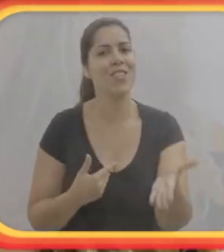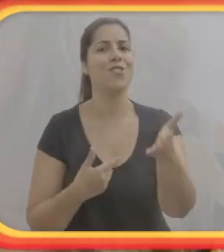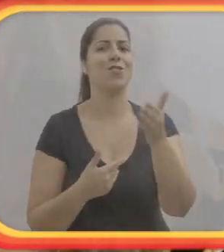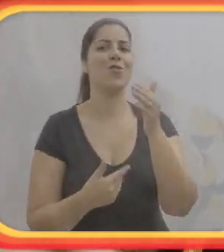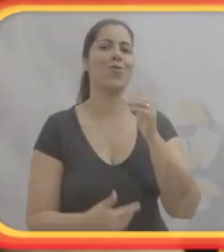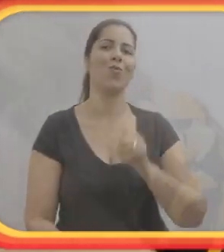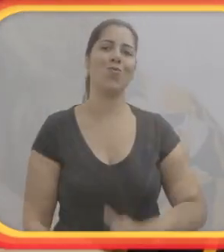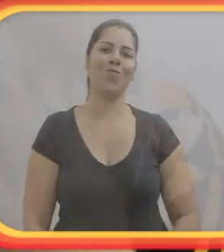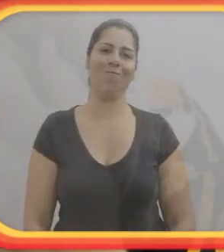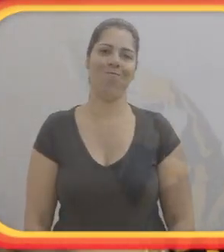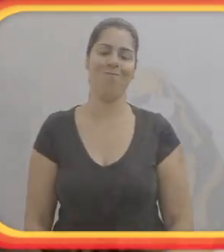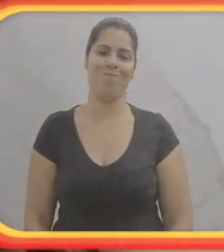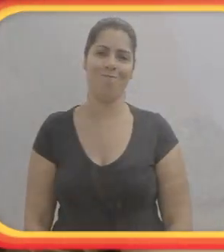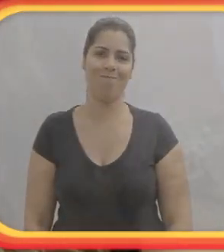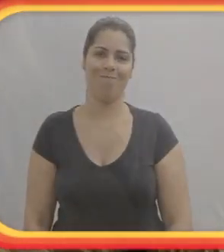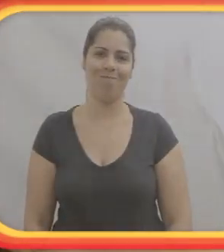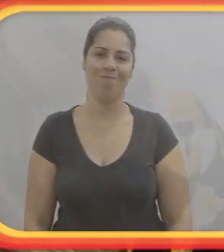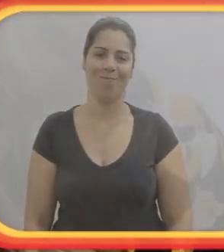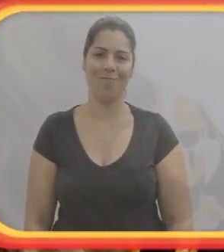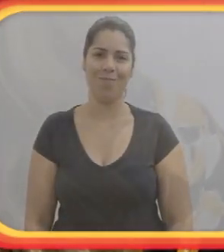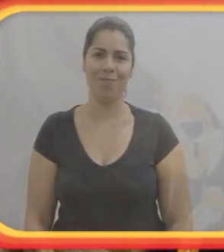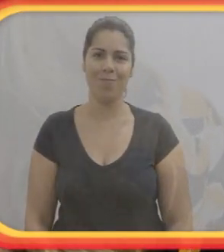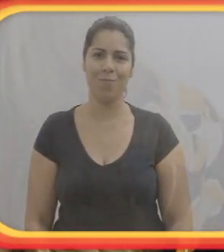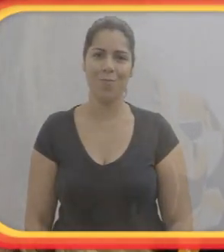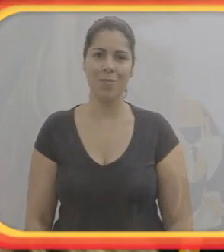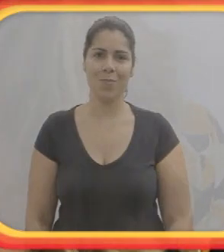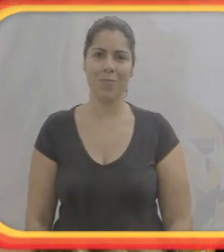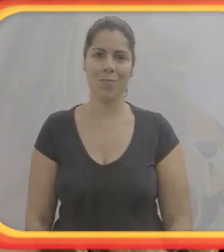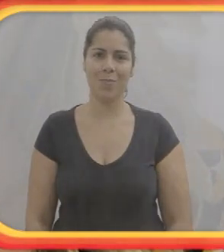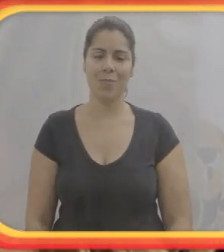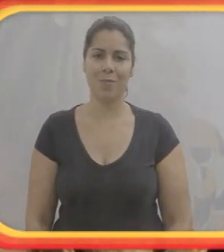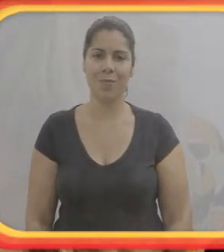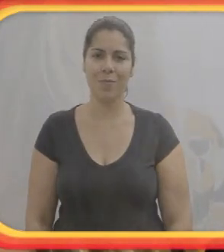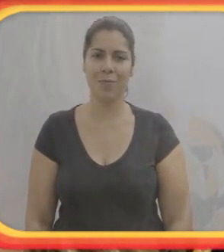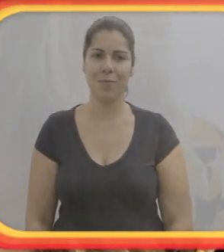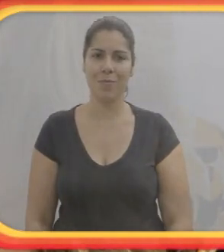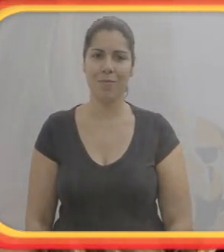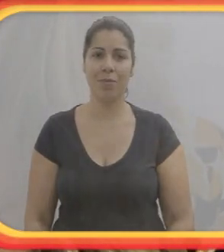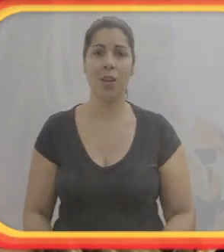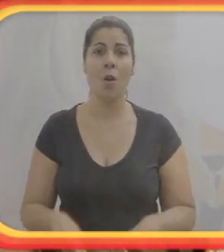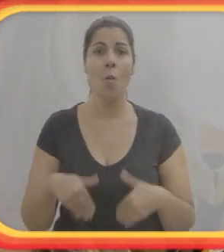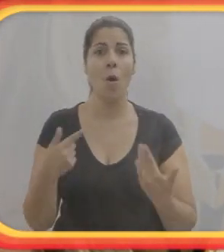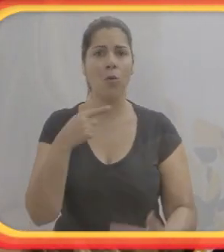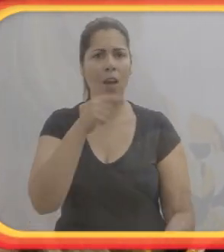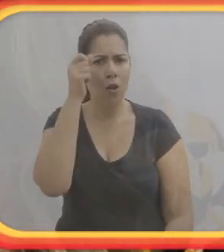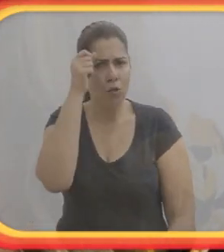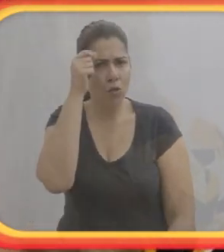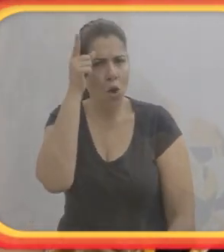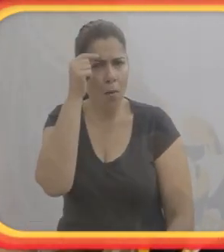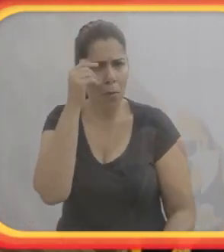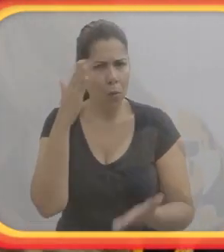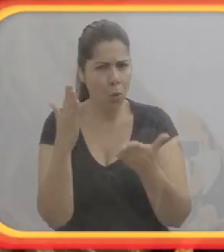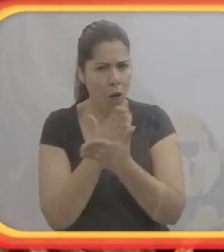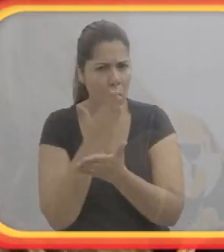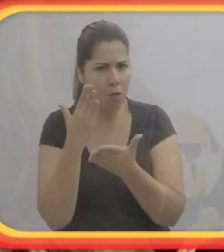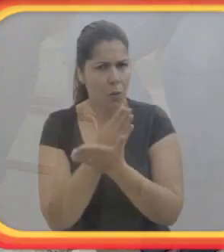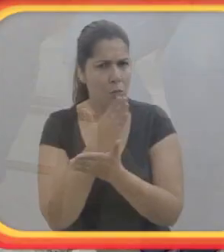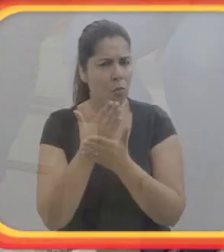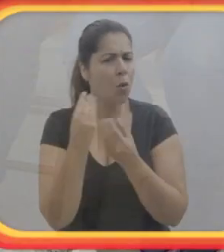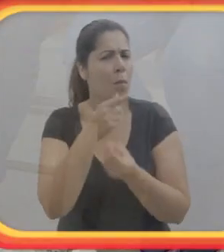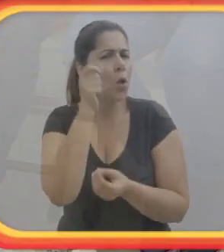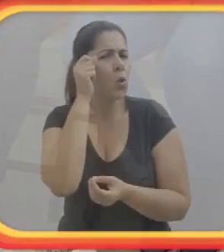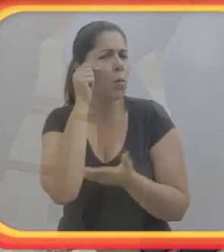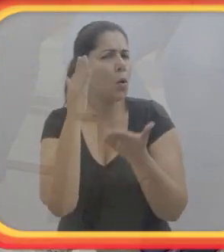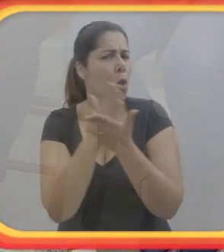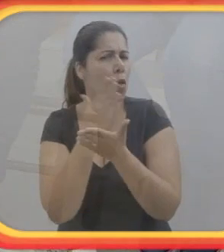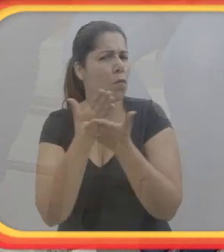falou, não, as pessoas com autismo agem dessa forma. E aí então eu sou autista, eu tenho autismo, é exatamente isso. E